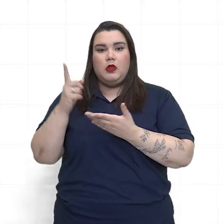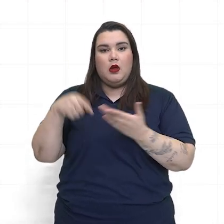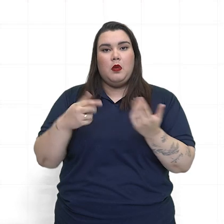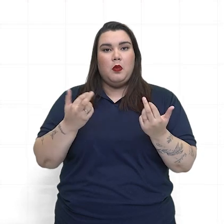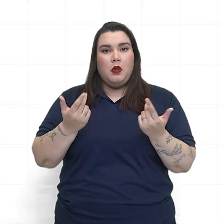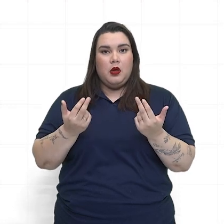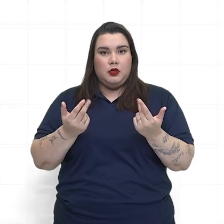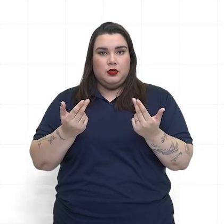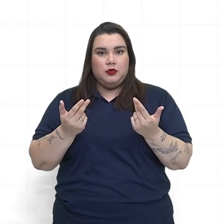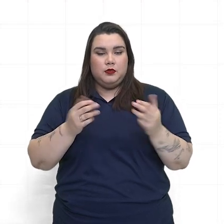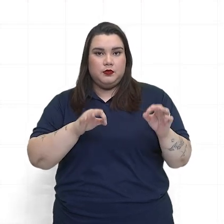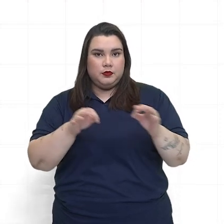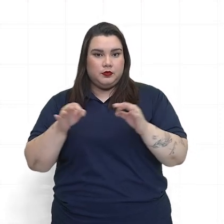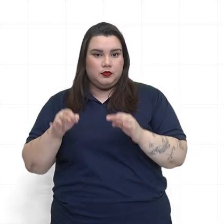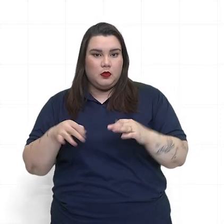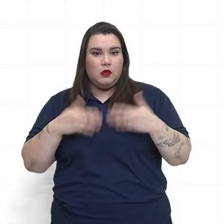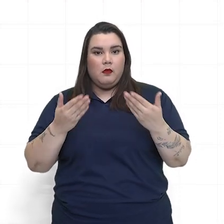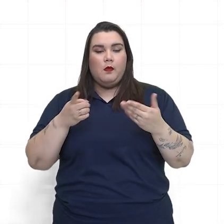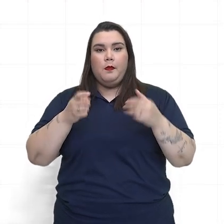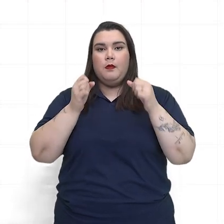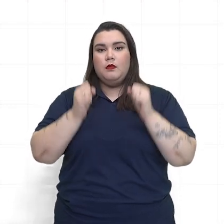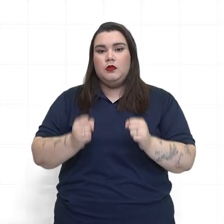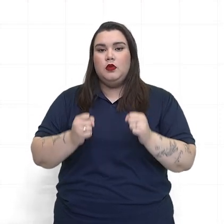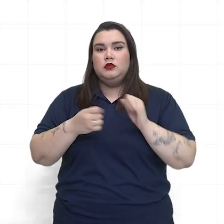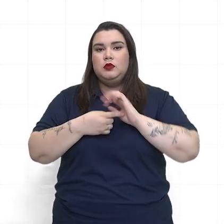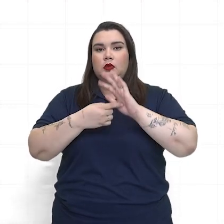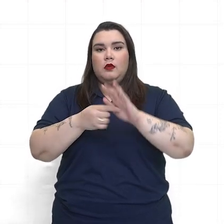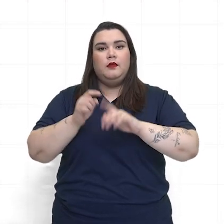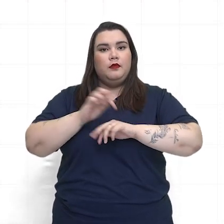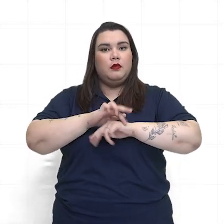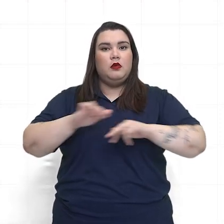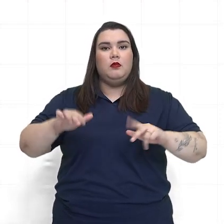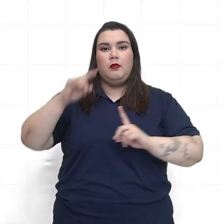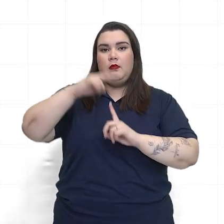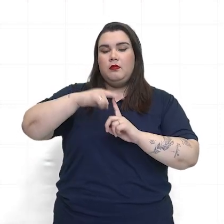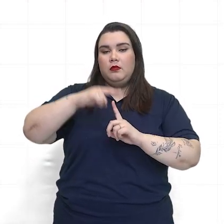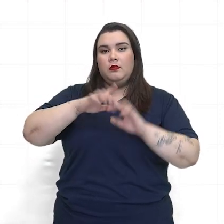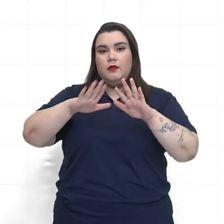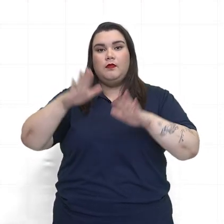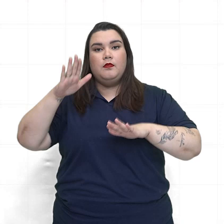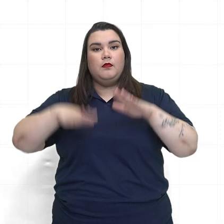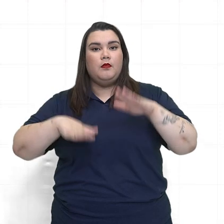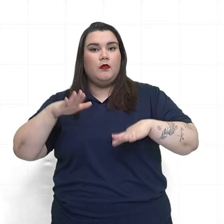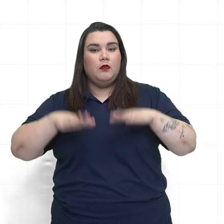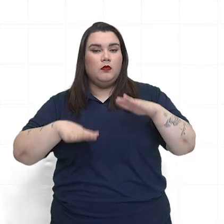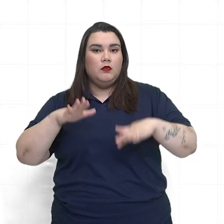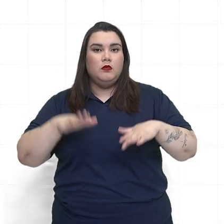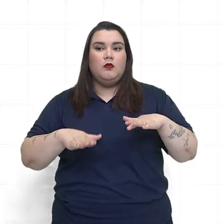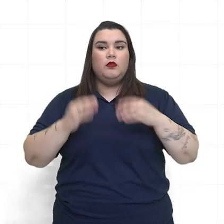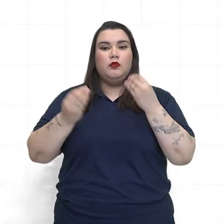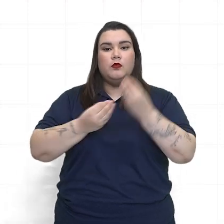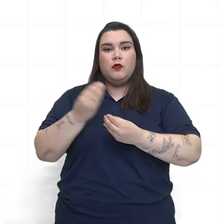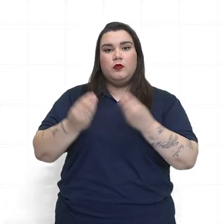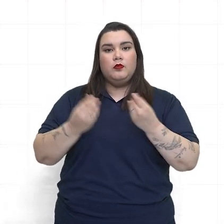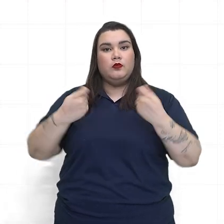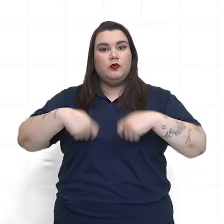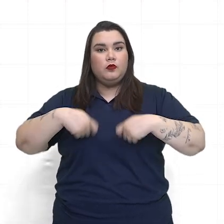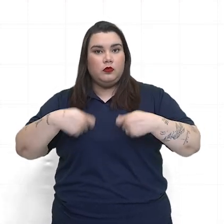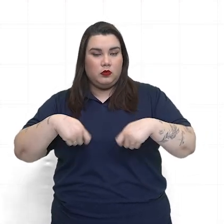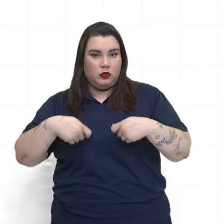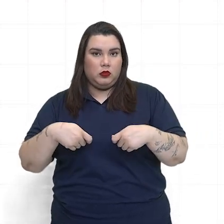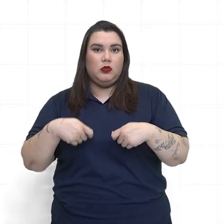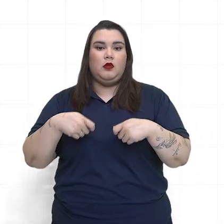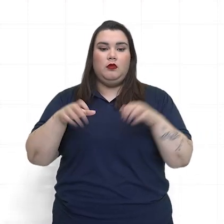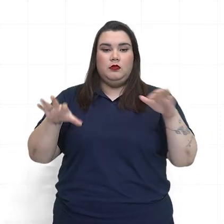mesmo tamanho. E isso pode ser feito de várias maneiras, dependendo da situação e das necessidades